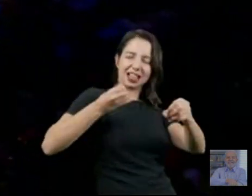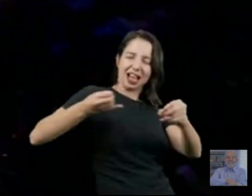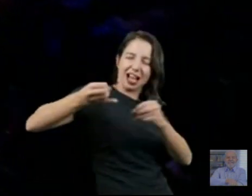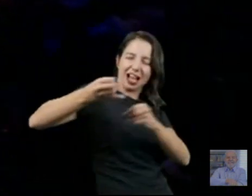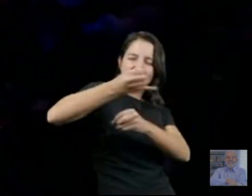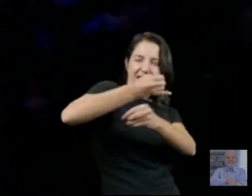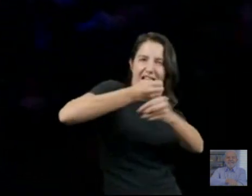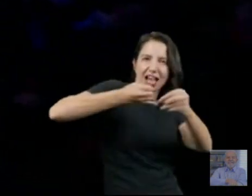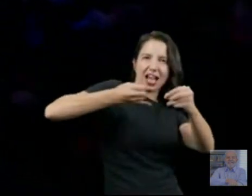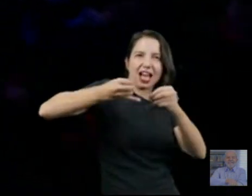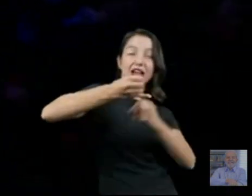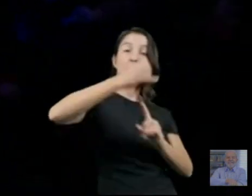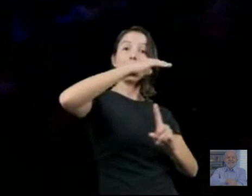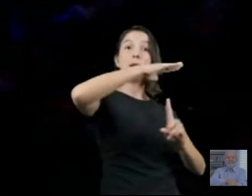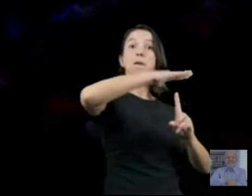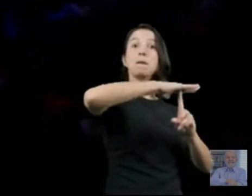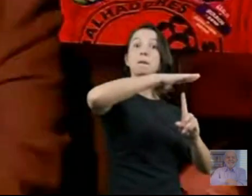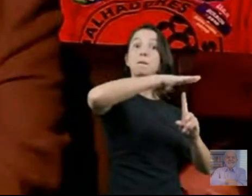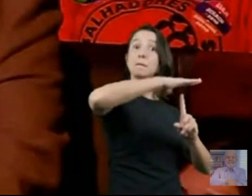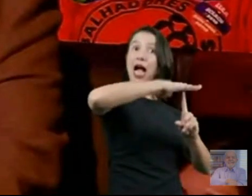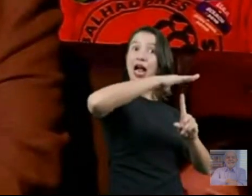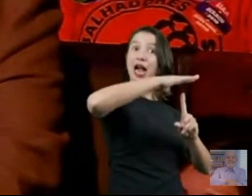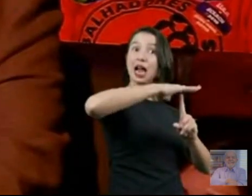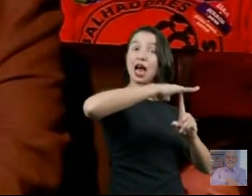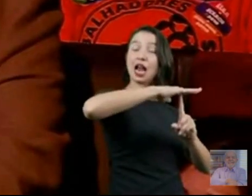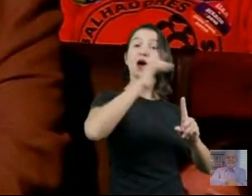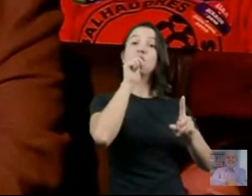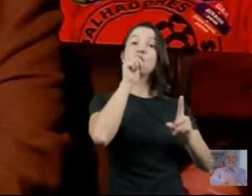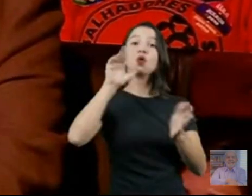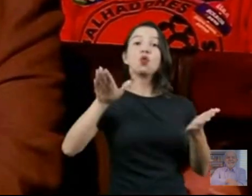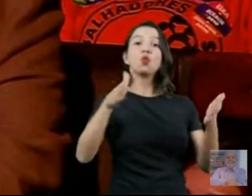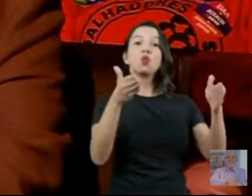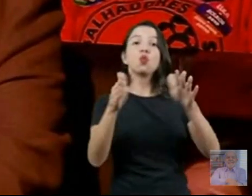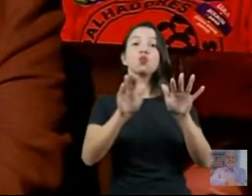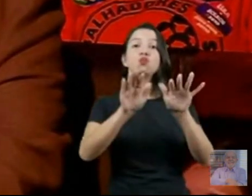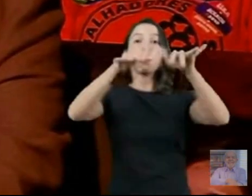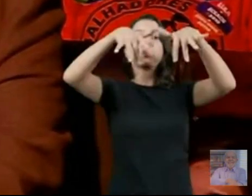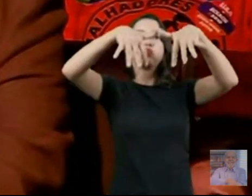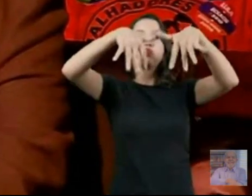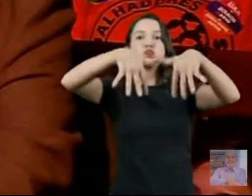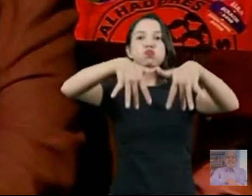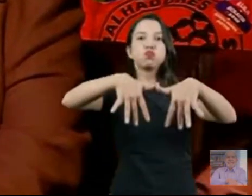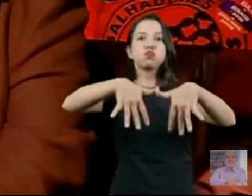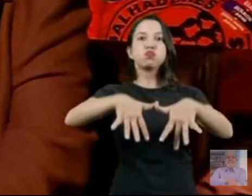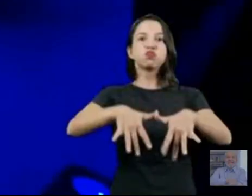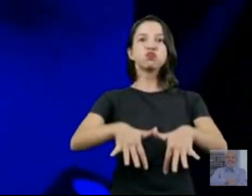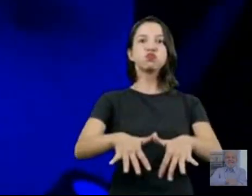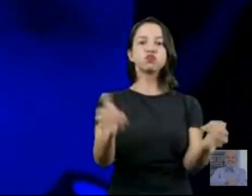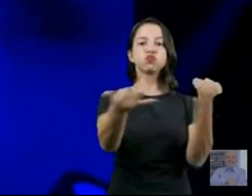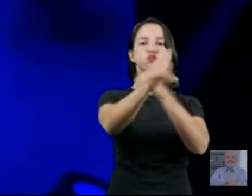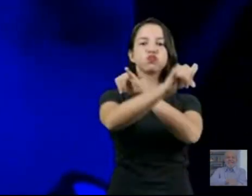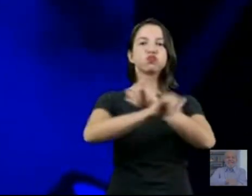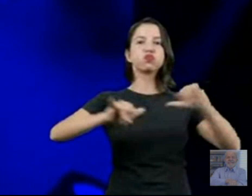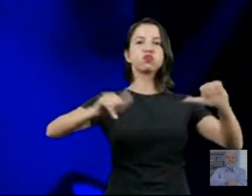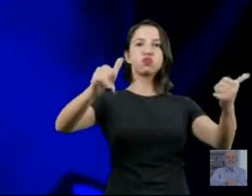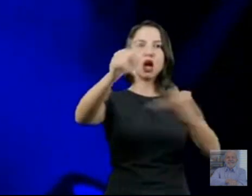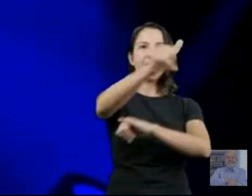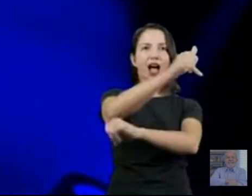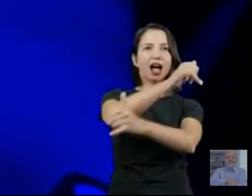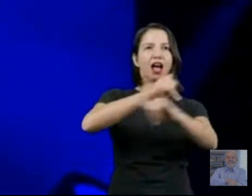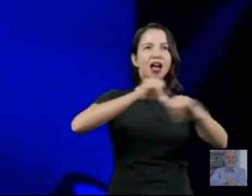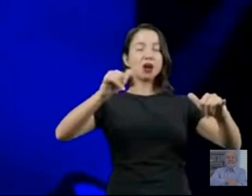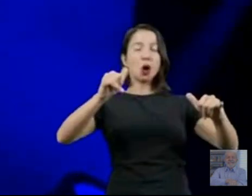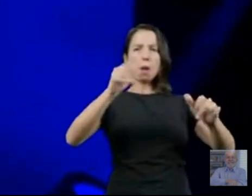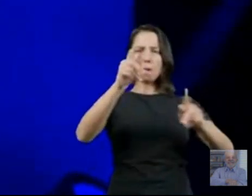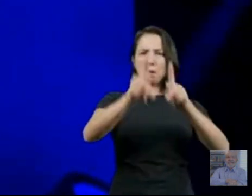Itaipu, que somada ao Iguaçu, quase que o rio Oceana, povo irredento,